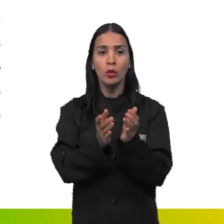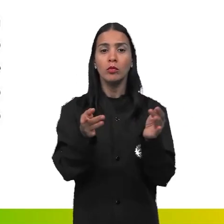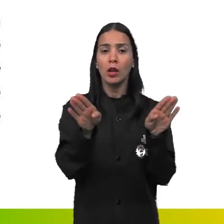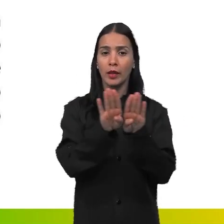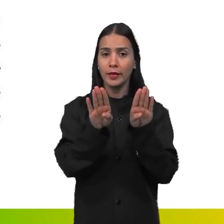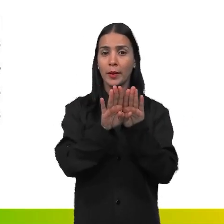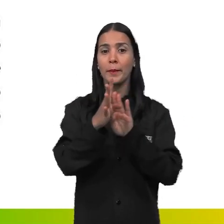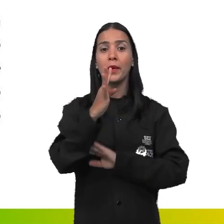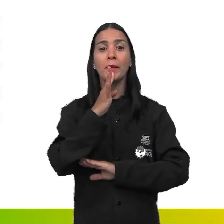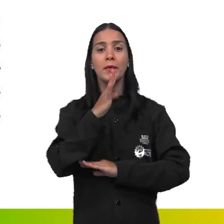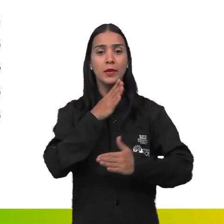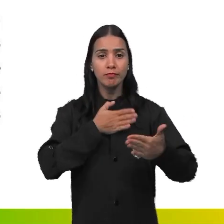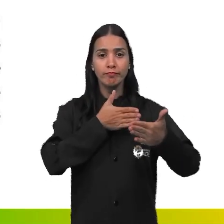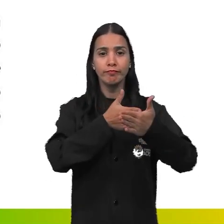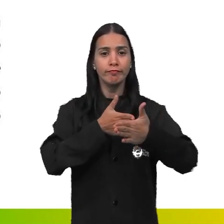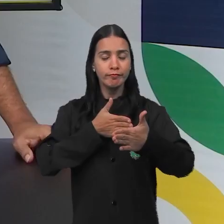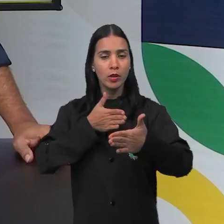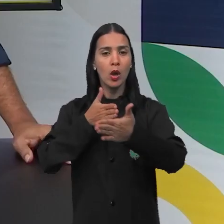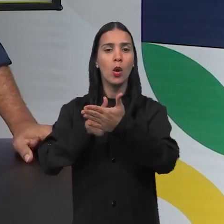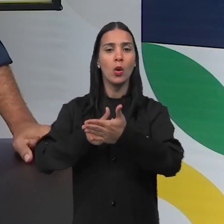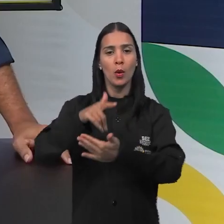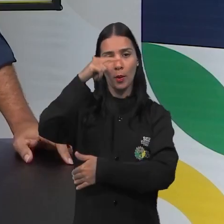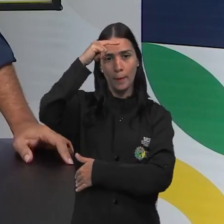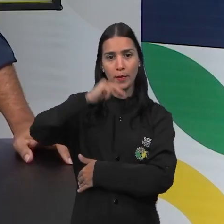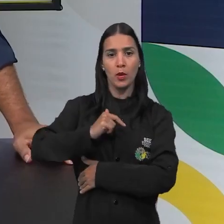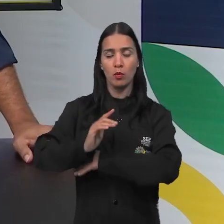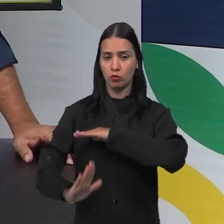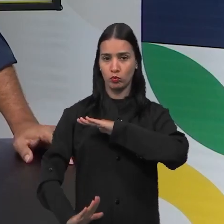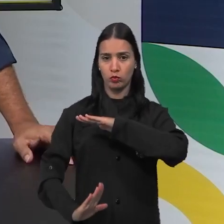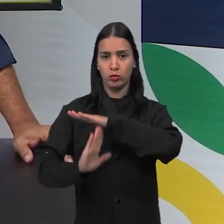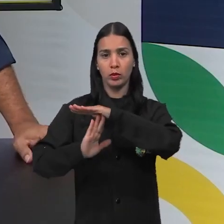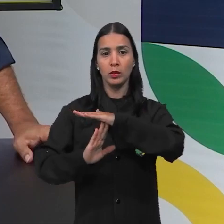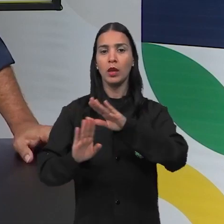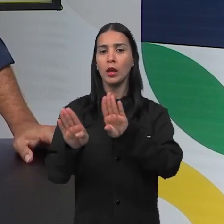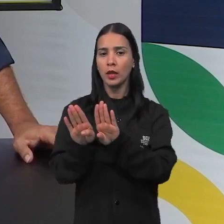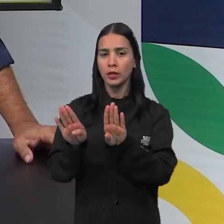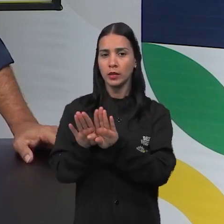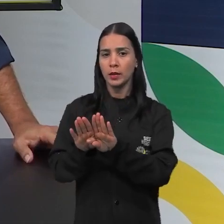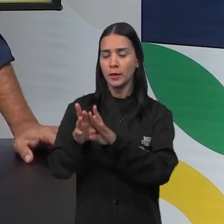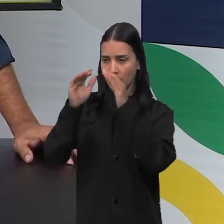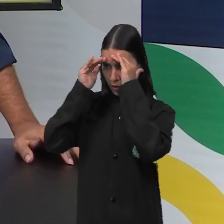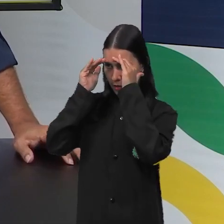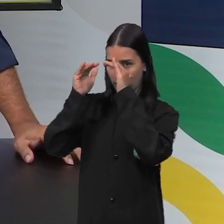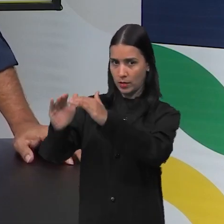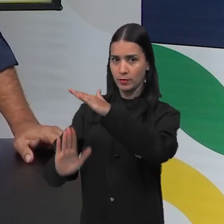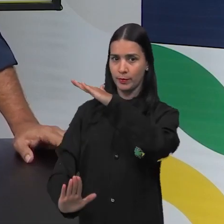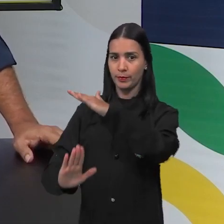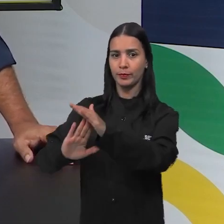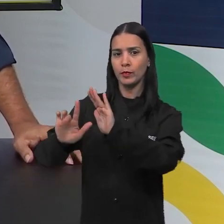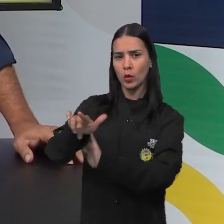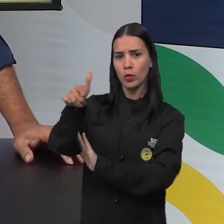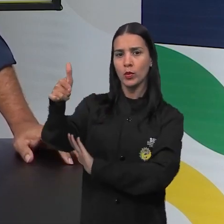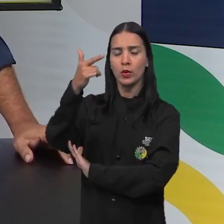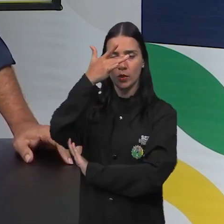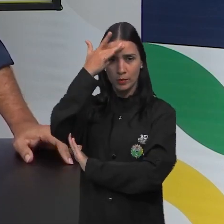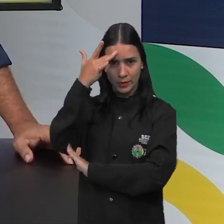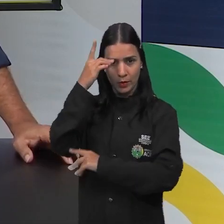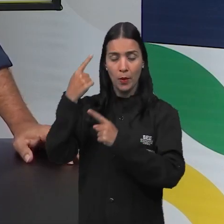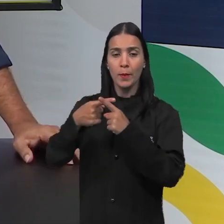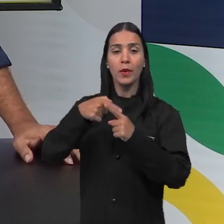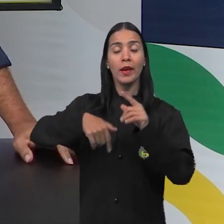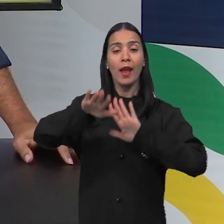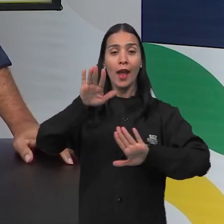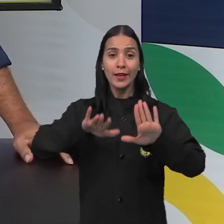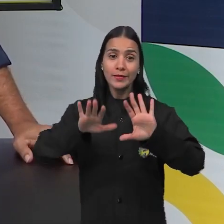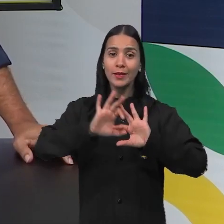do próprio corpo e do outro. É aquilo. Eu sei que existe determinada abertura que eu posso fazer, mas será que se eu fizer, vai